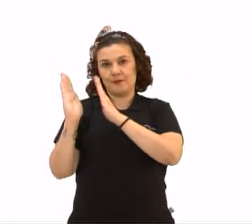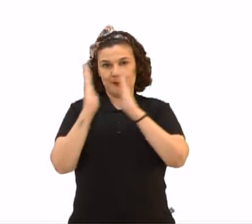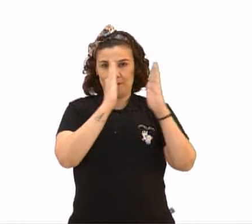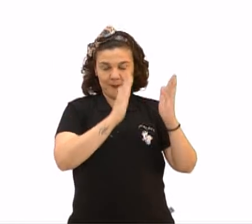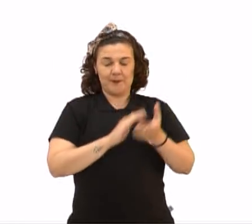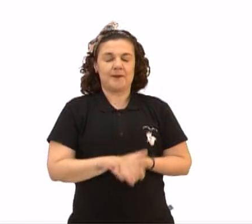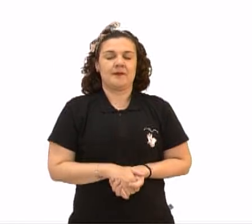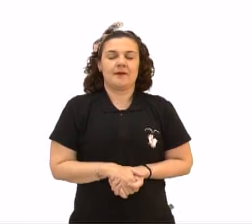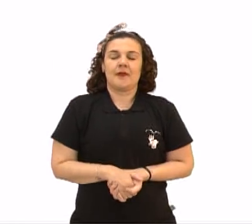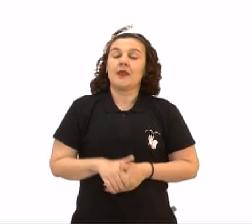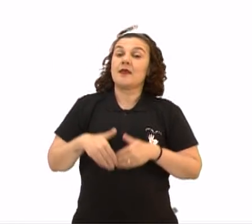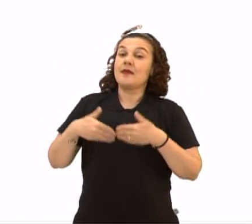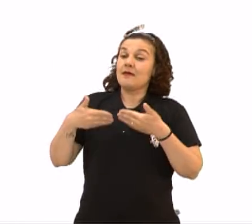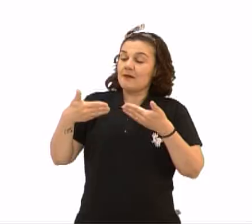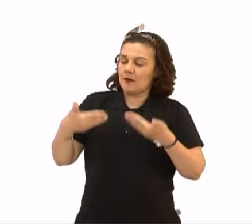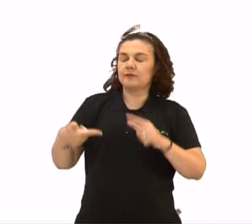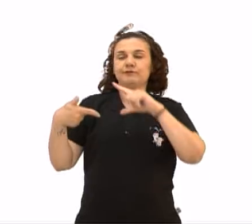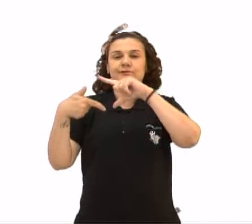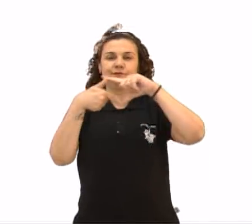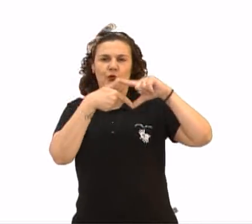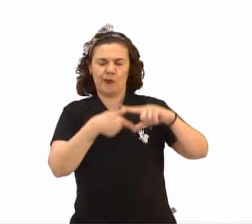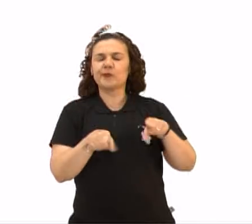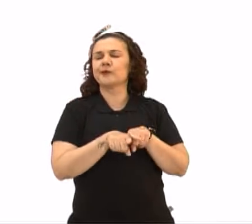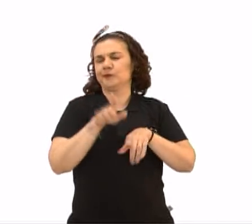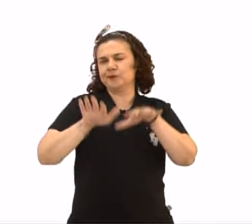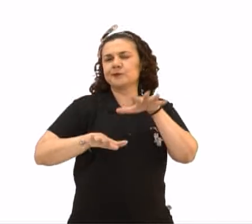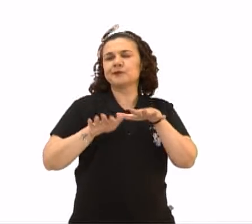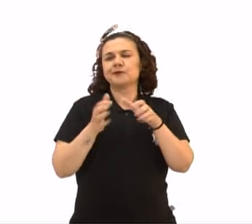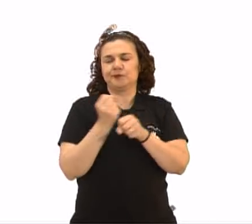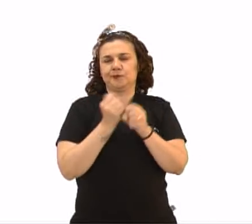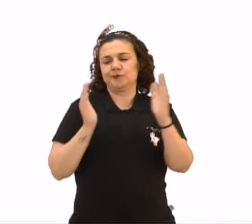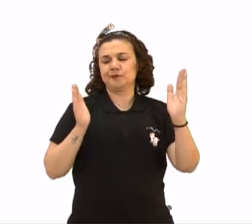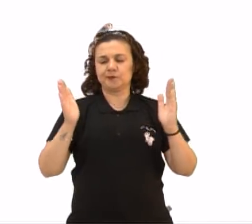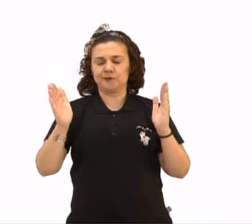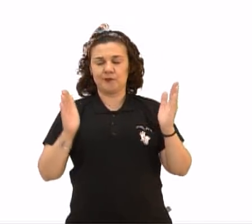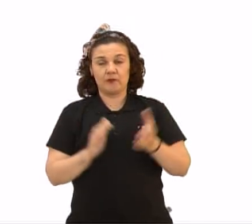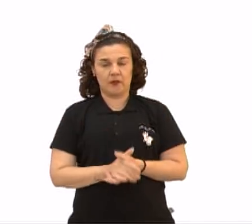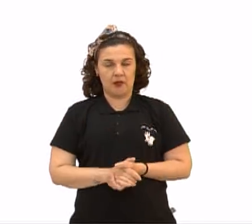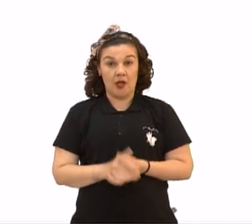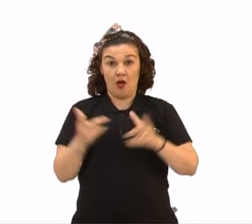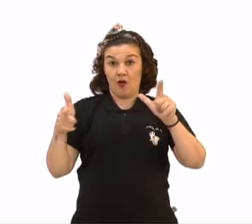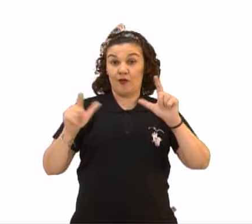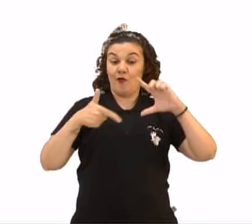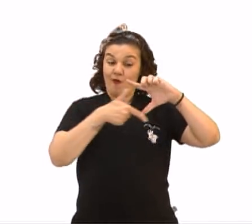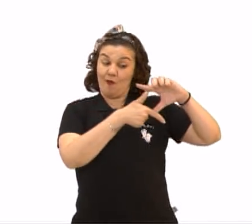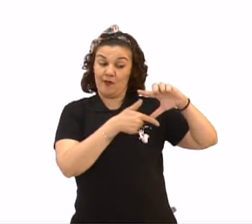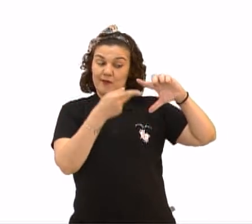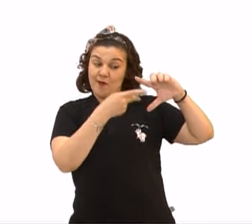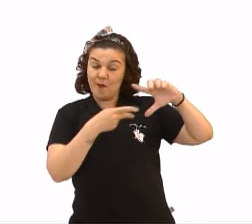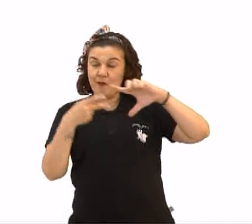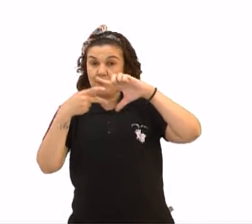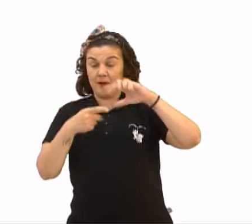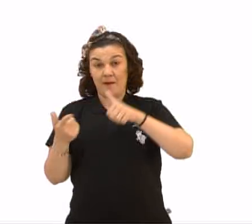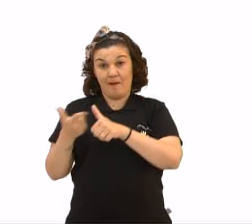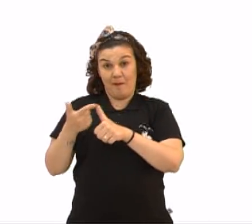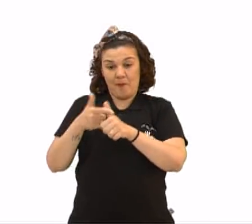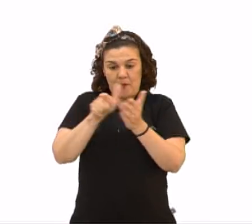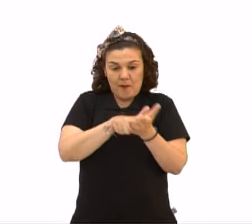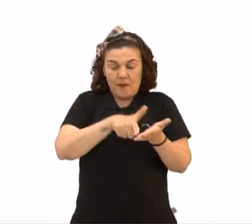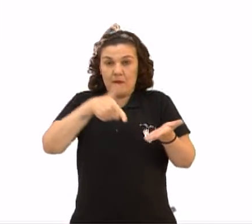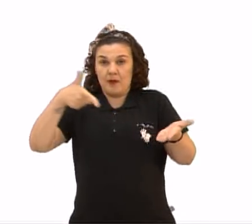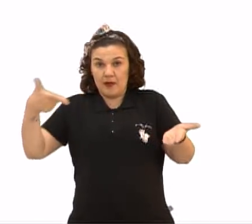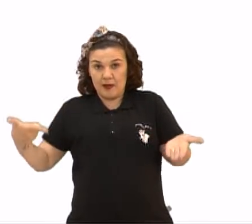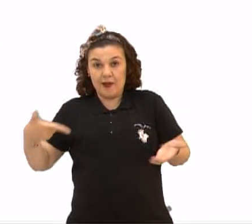Né? E com quadrinhos também mais ou menos nessa mesma época, né? Na verdade, assim, com quadrinhos mesmo, minha primeira revista, né, que